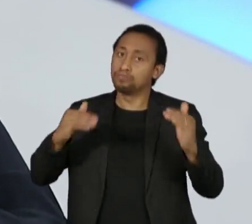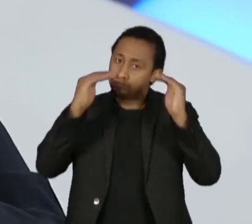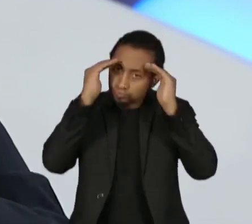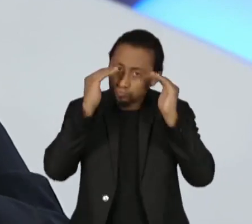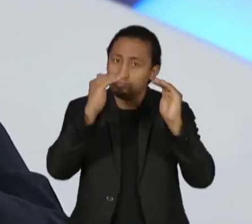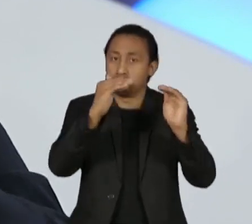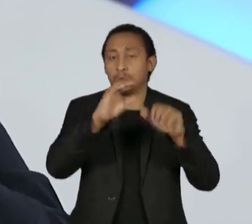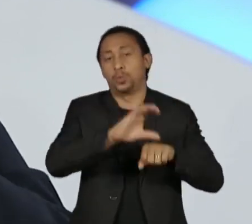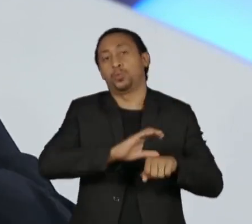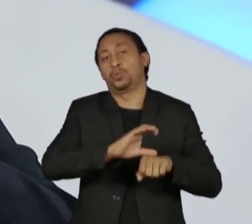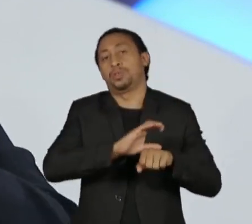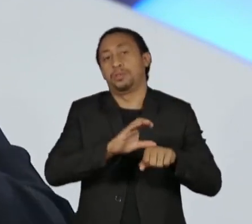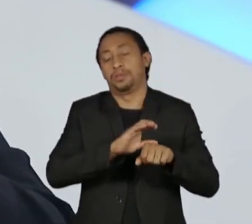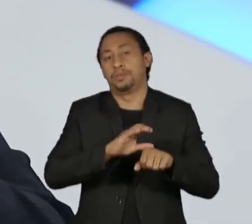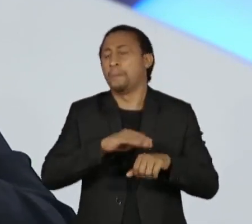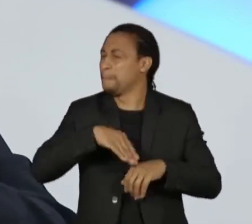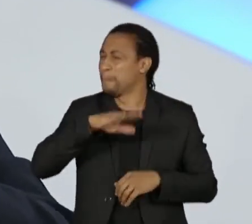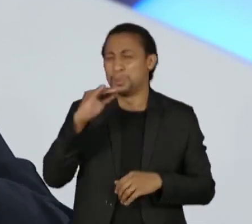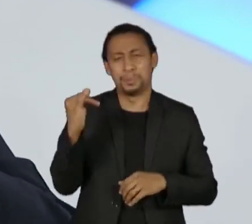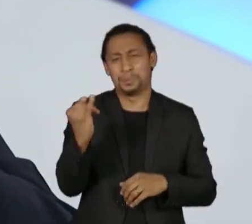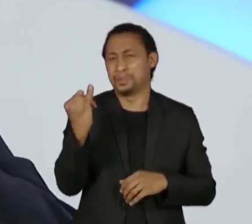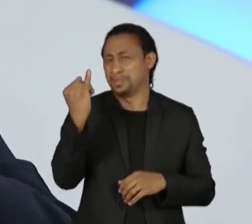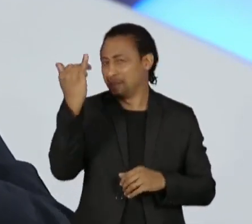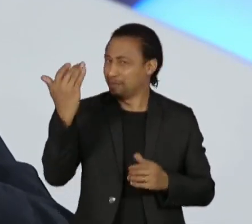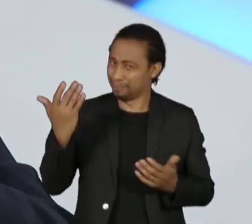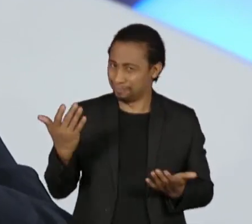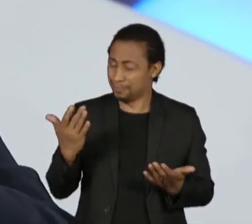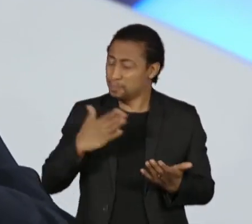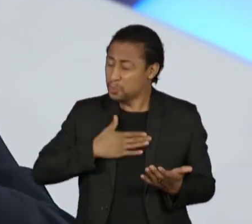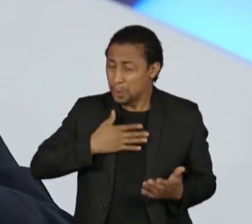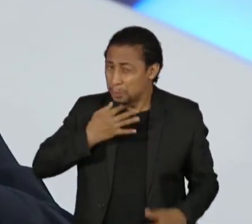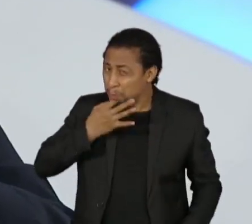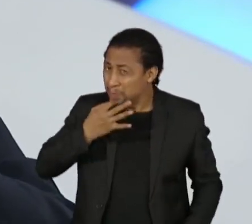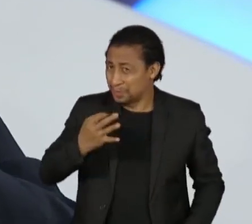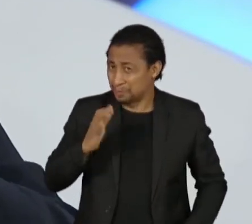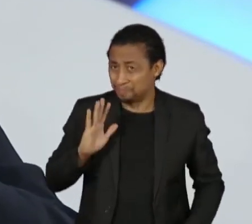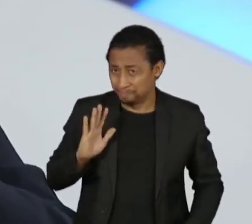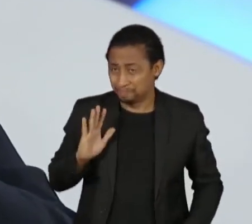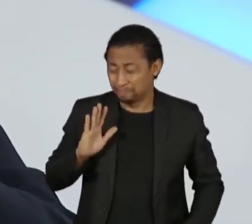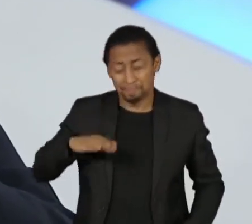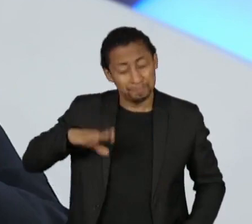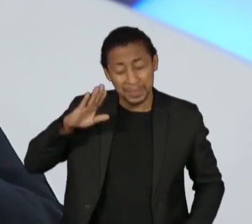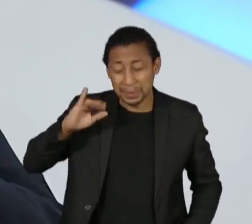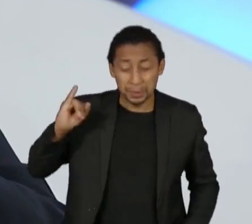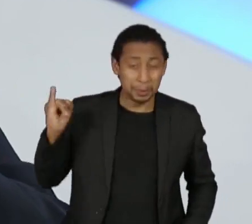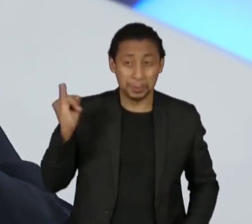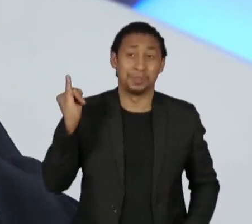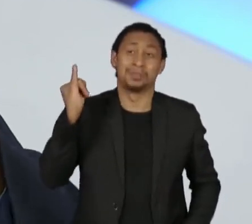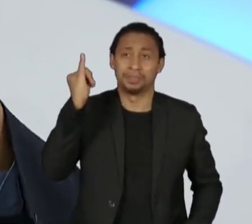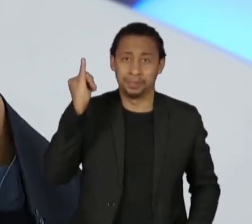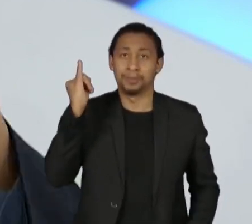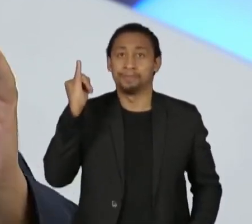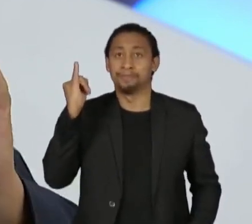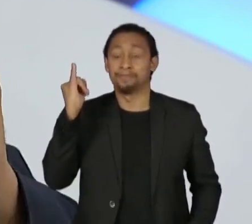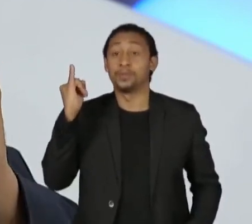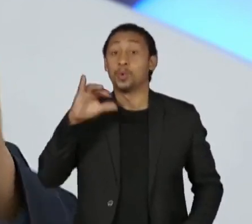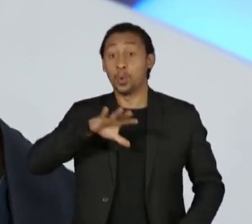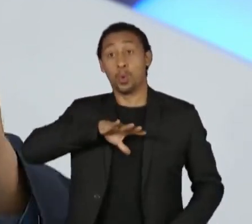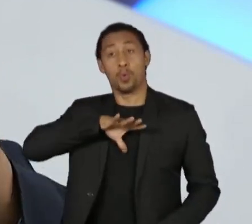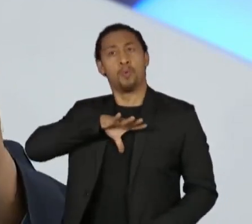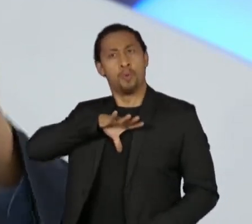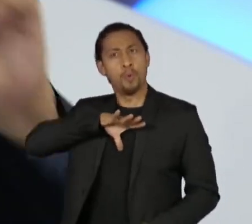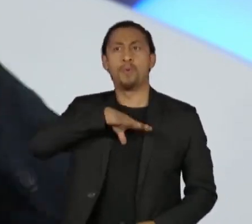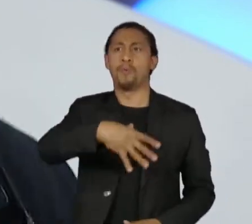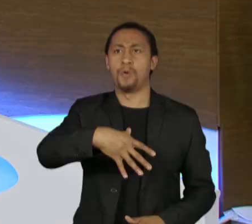acho que há um aspecto que a meu ver ganhou primazia primastialidade coragem